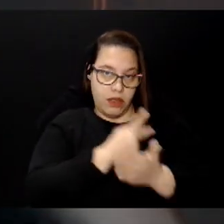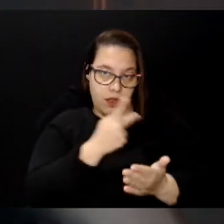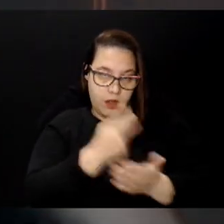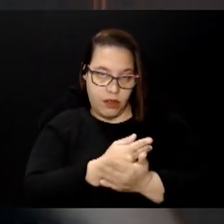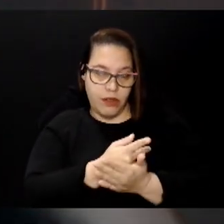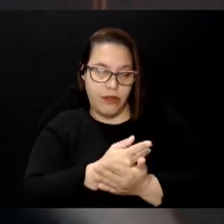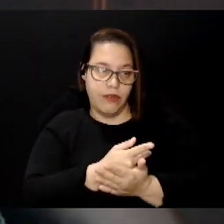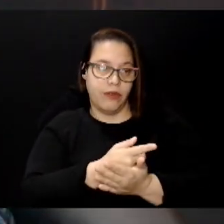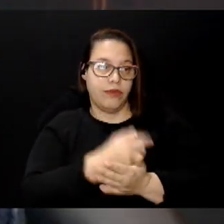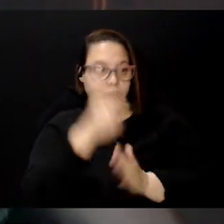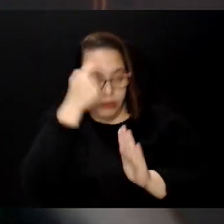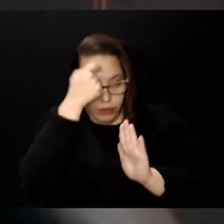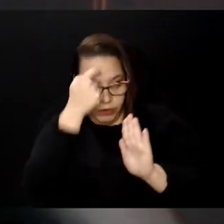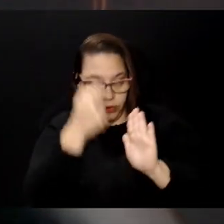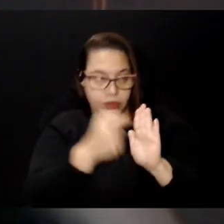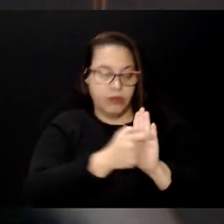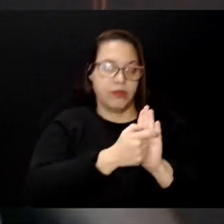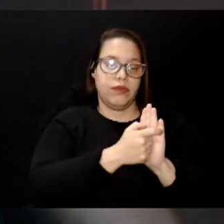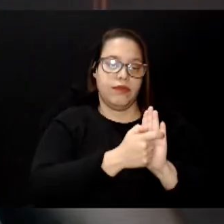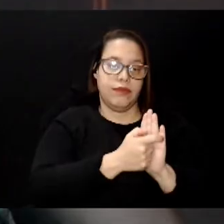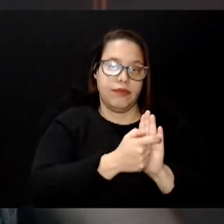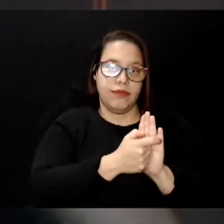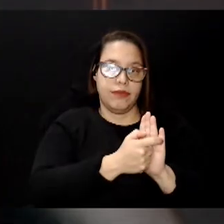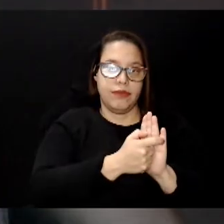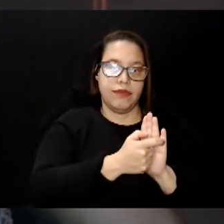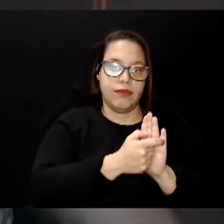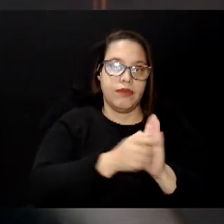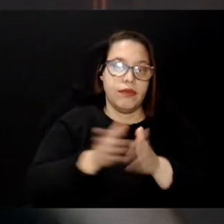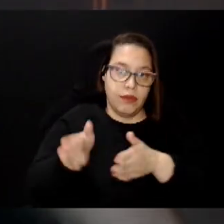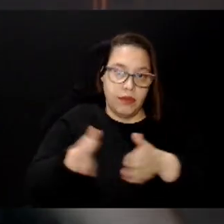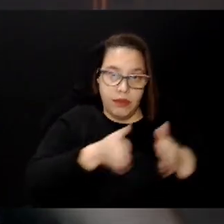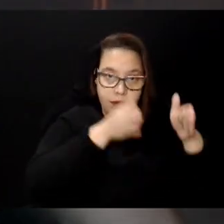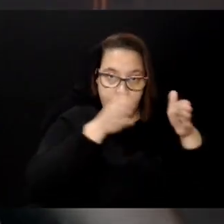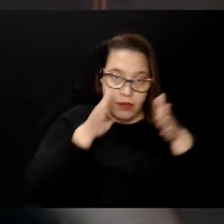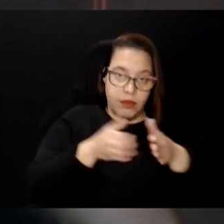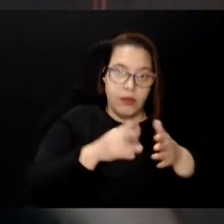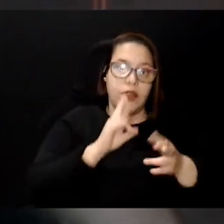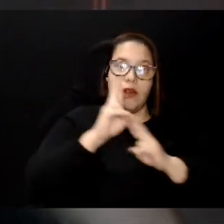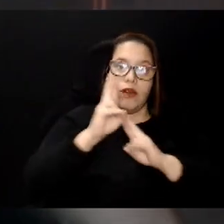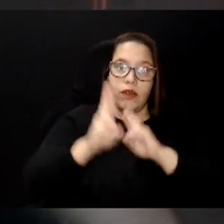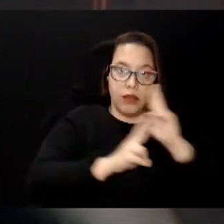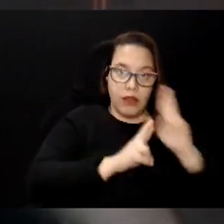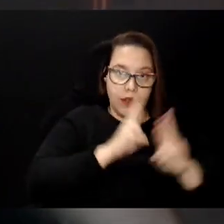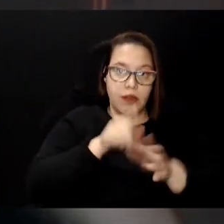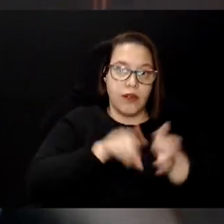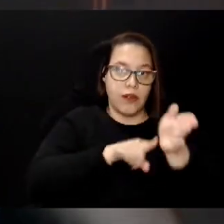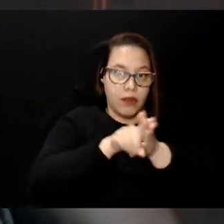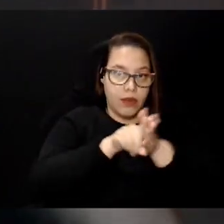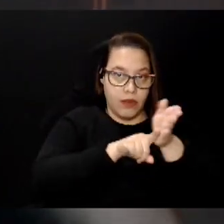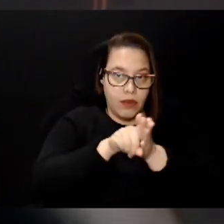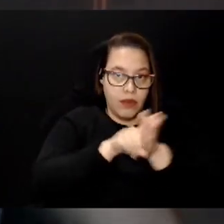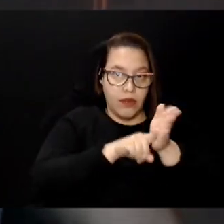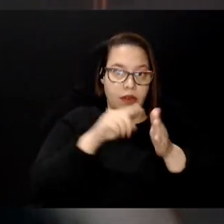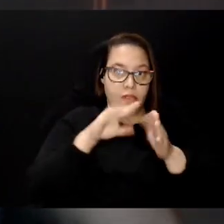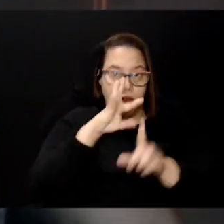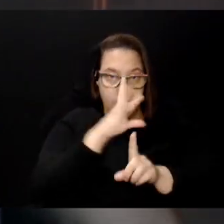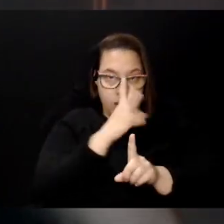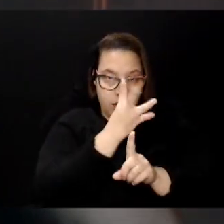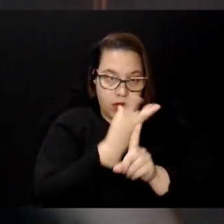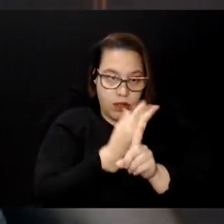inteligência artificial produza respostas, pesquisas, arte, sei lá que mais,